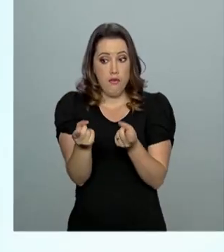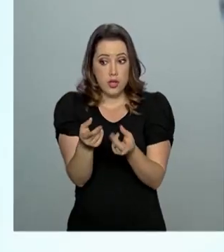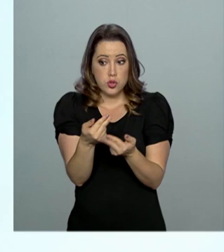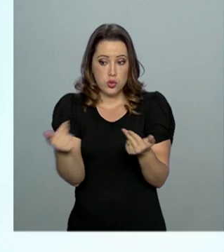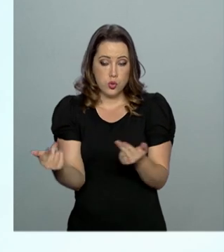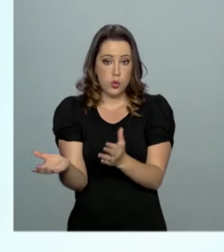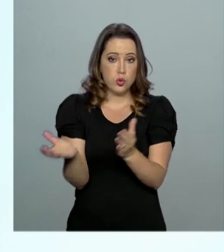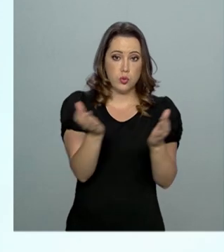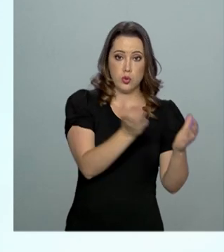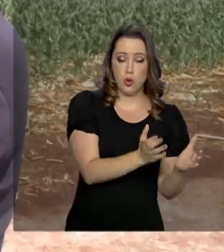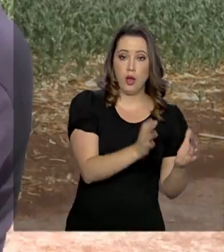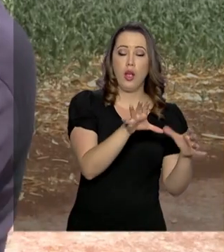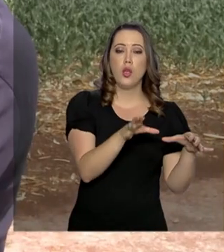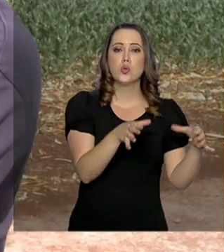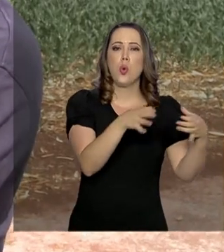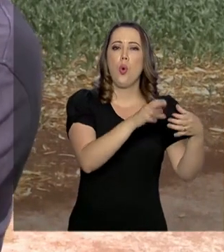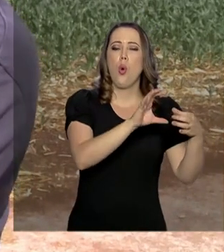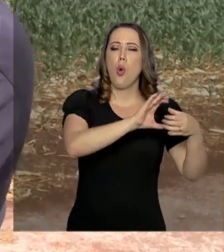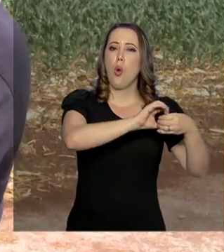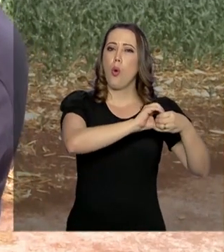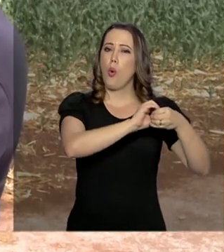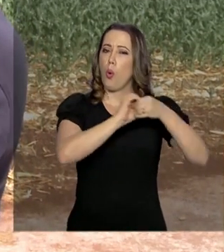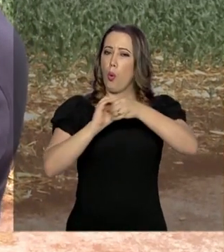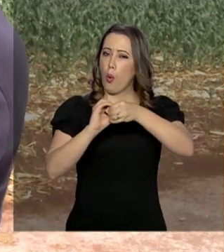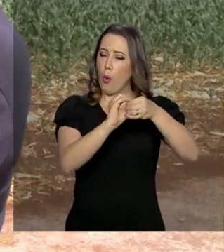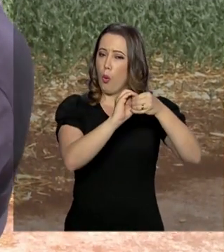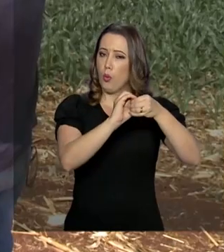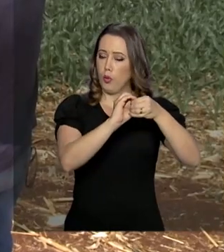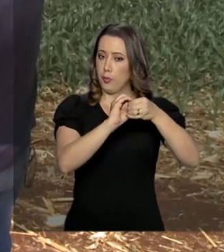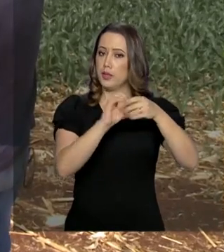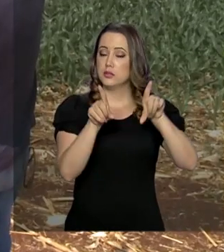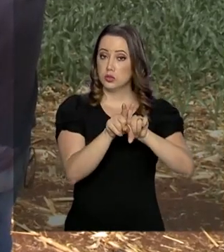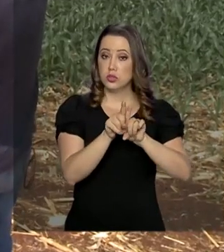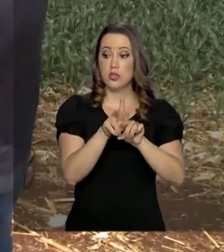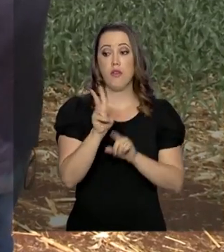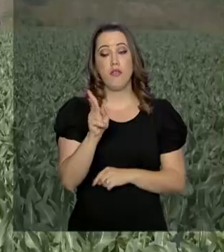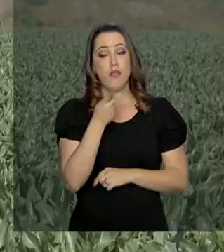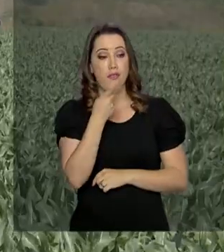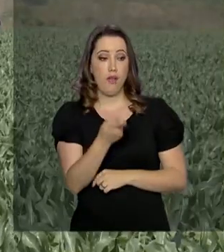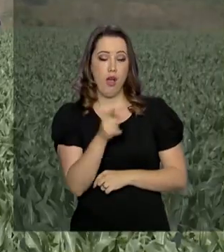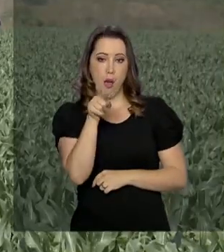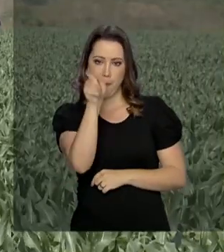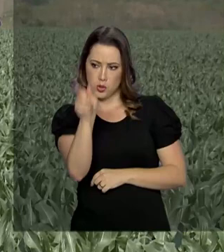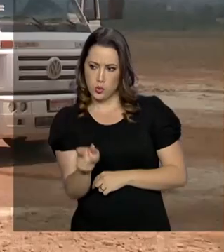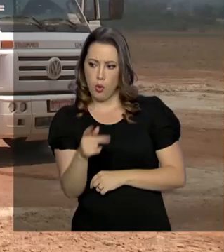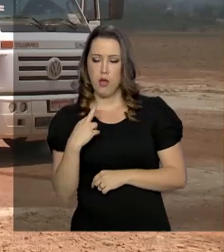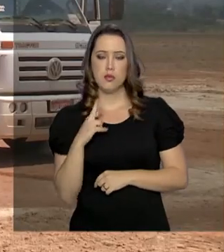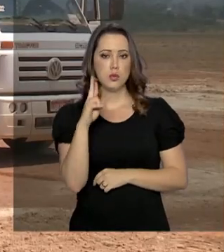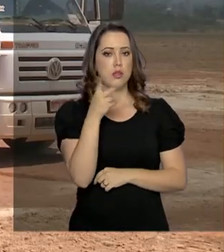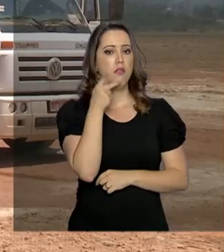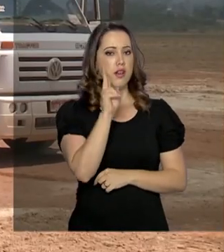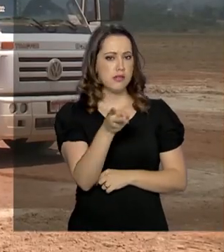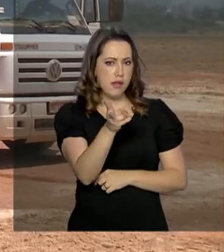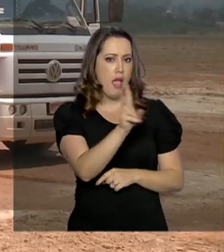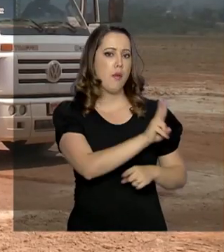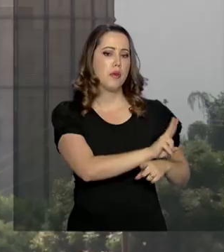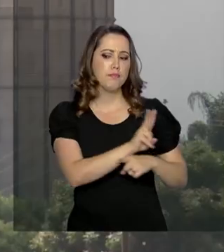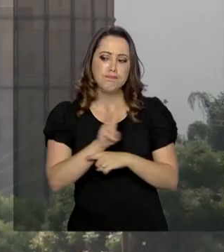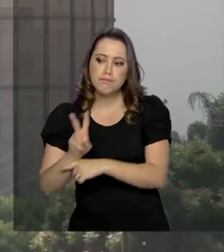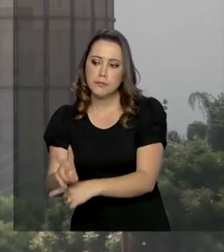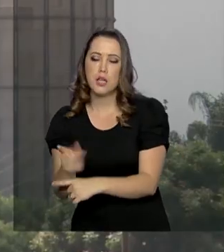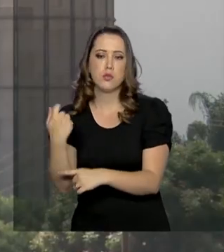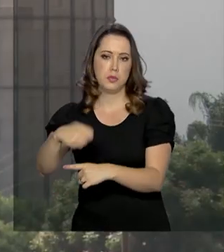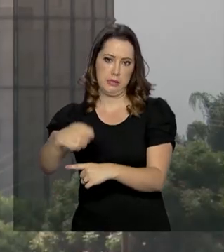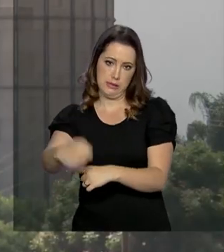O produtor rural conta que faz empréstimos para custeio em toda a safra e que este ano vai investir em maquinário